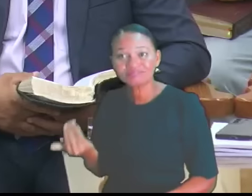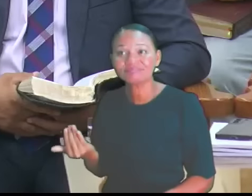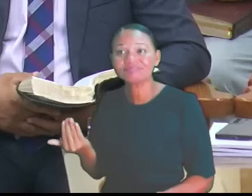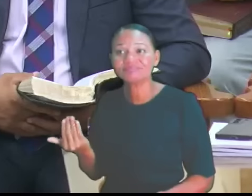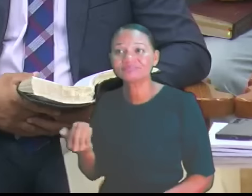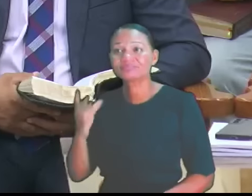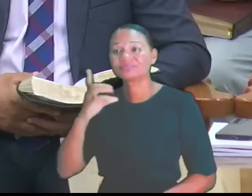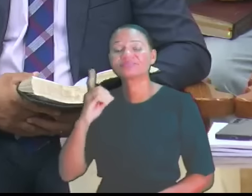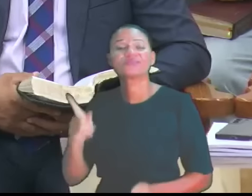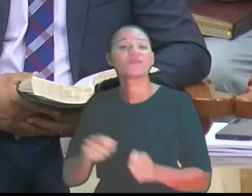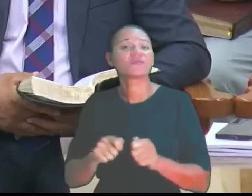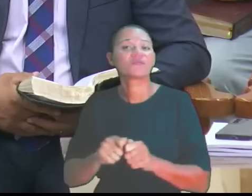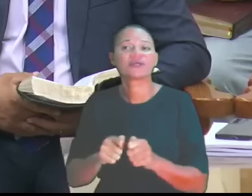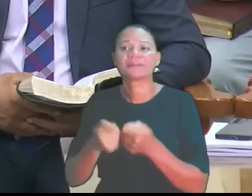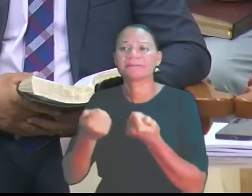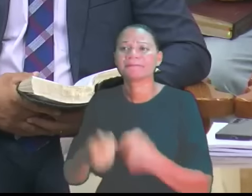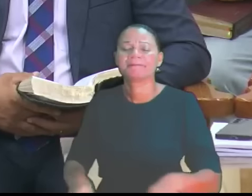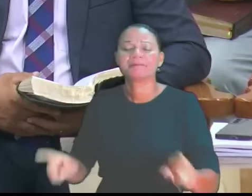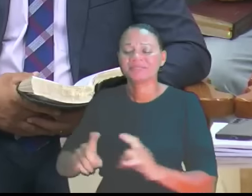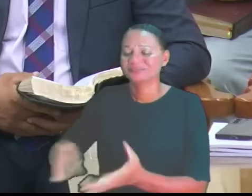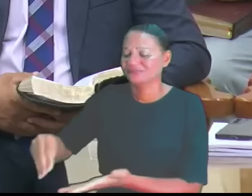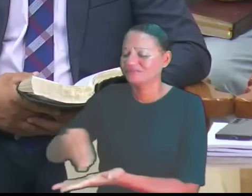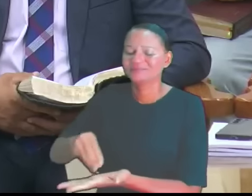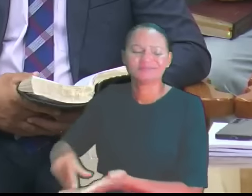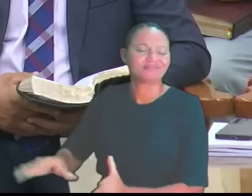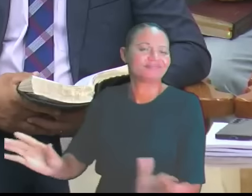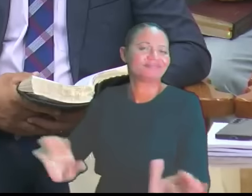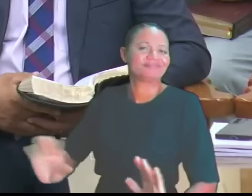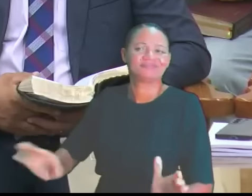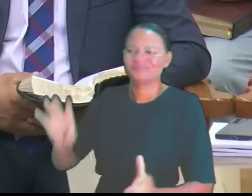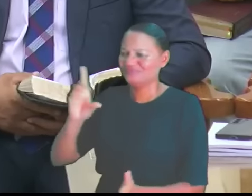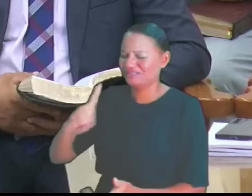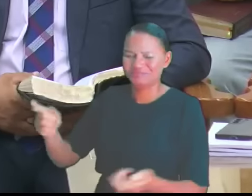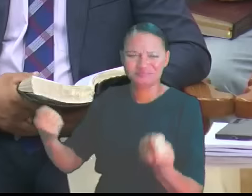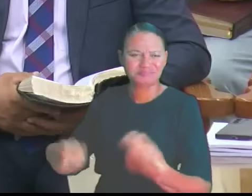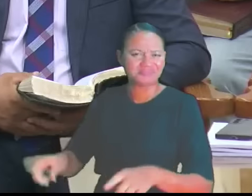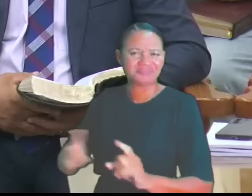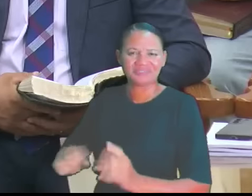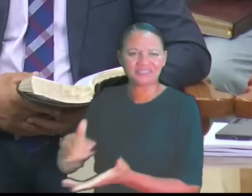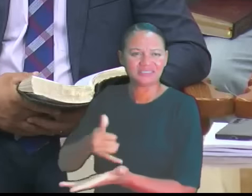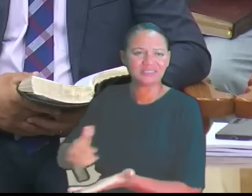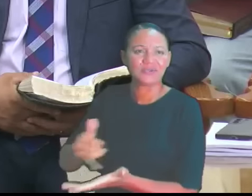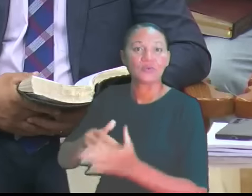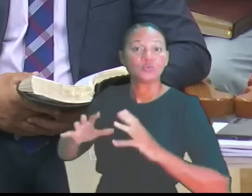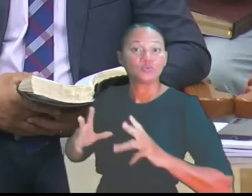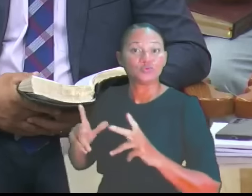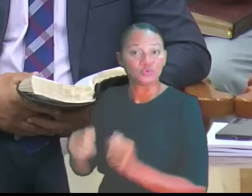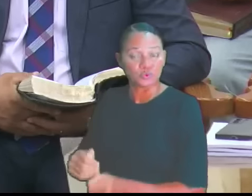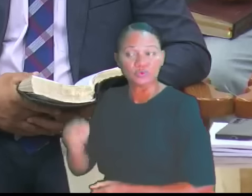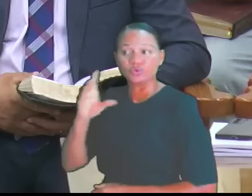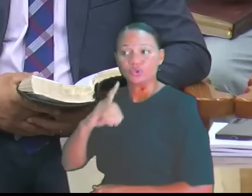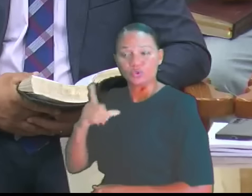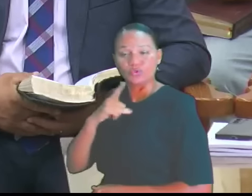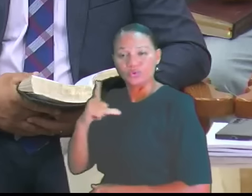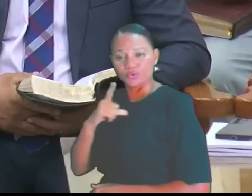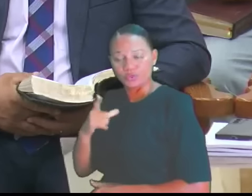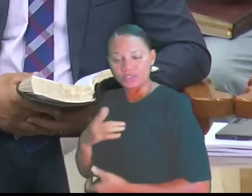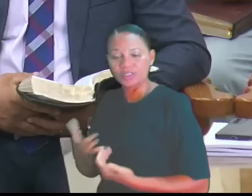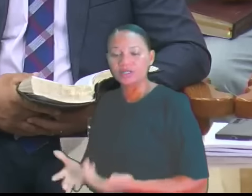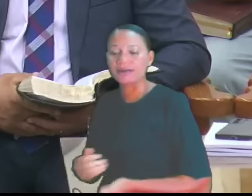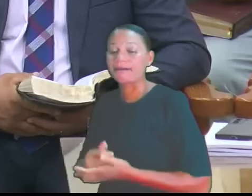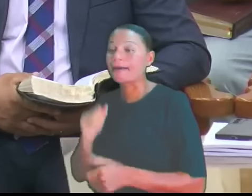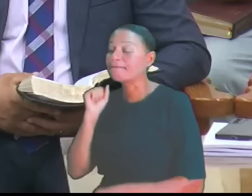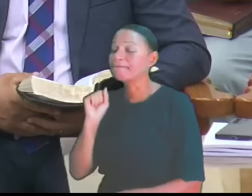Deus está querendo fazer? Deus não precisa da farinha dela, Deus não precisa do azeite dela. Tudo que Deus quer é que ela deixe de